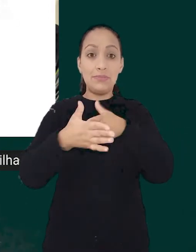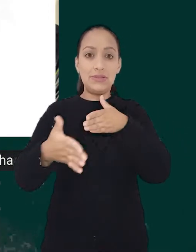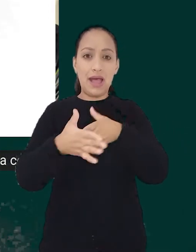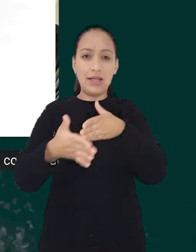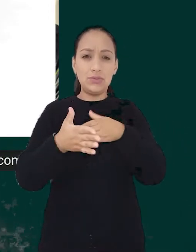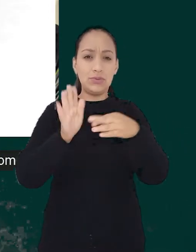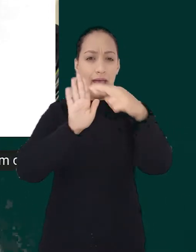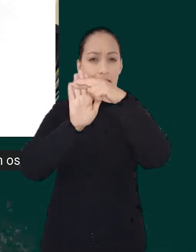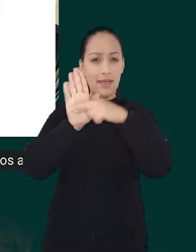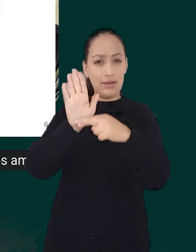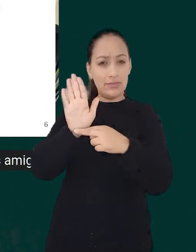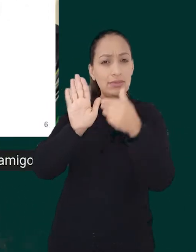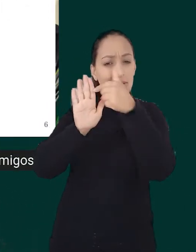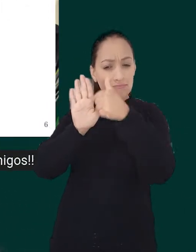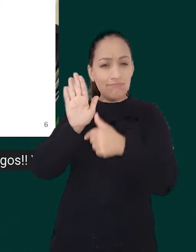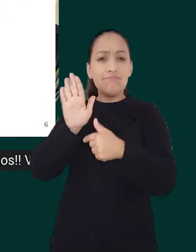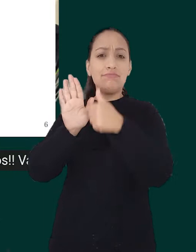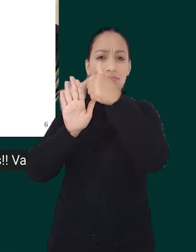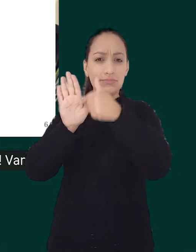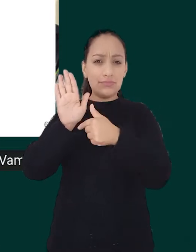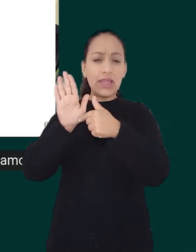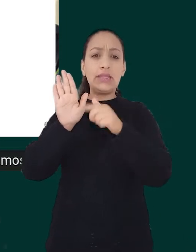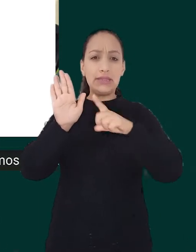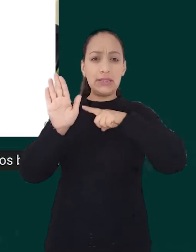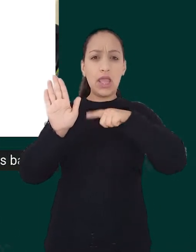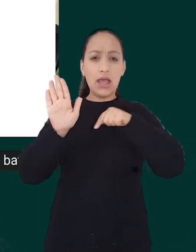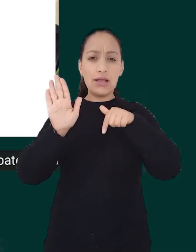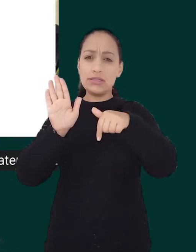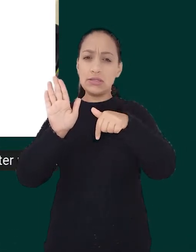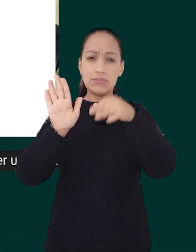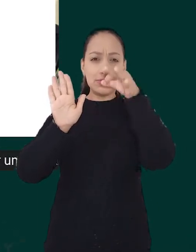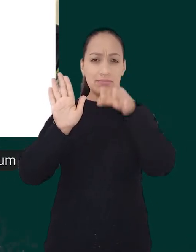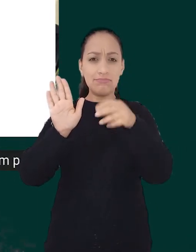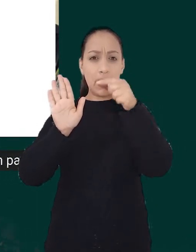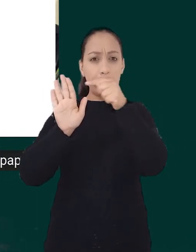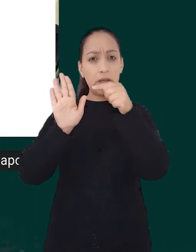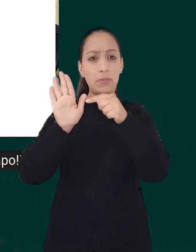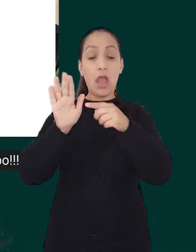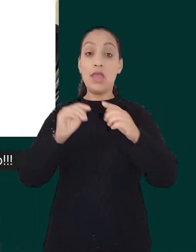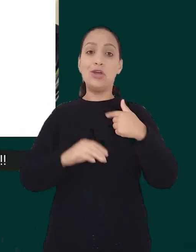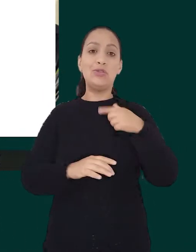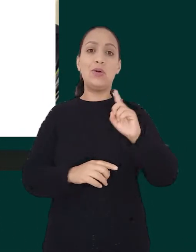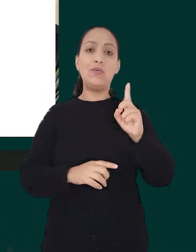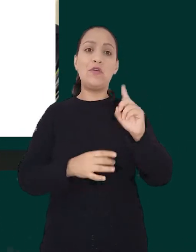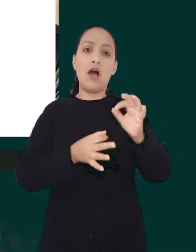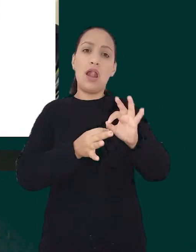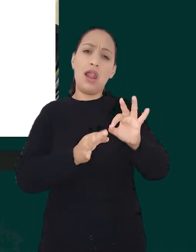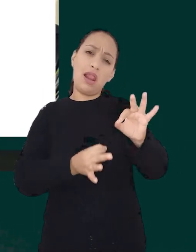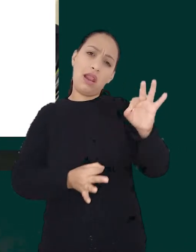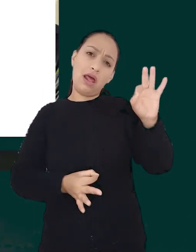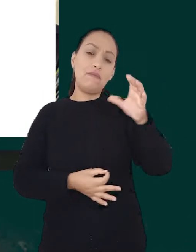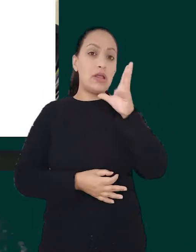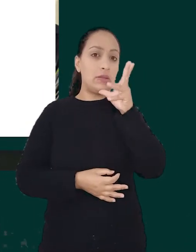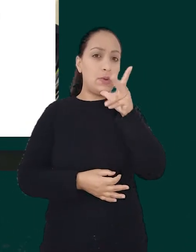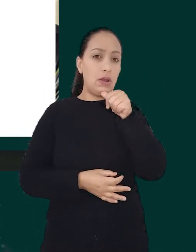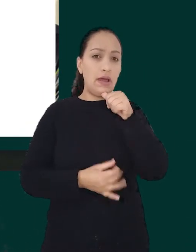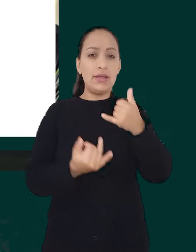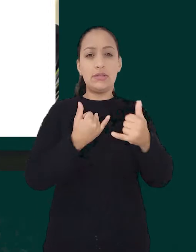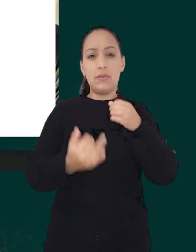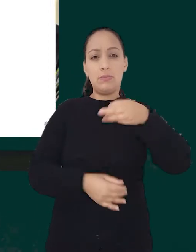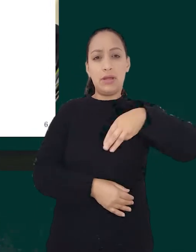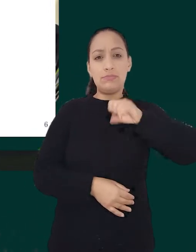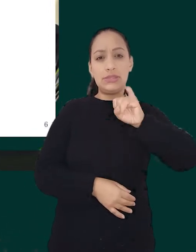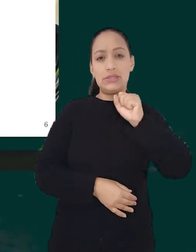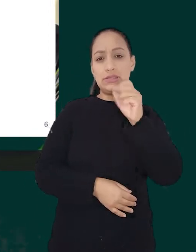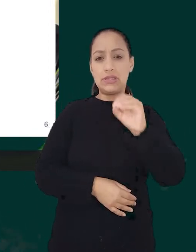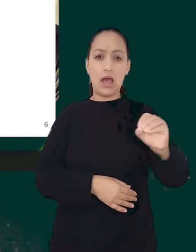que essas missões fiquem extensas demais. Eu não vou fazer com que uma missão leve tanto tempo que o